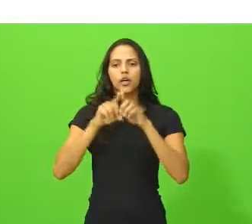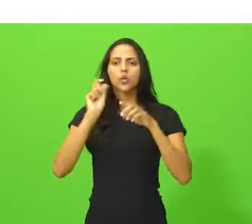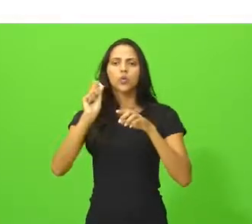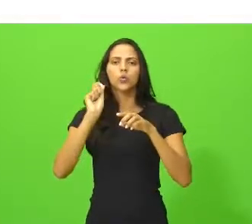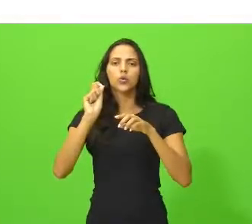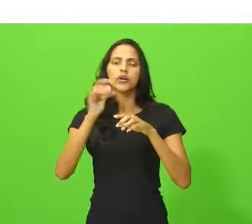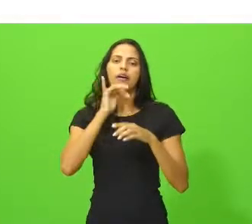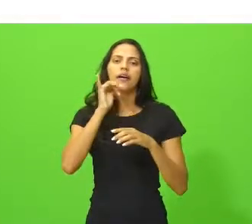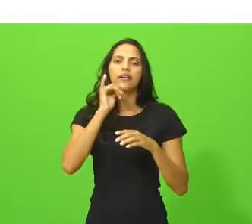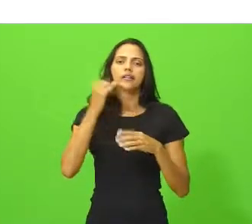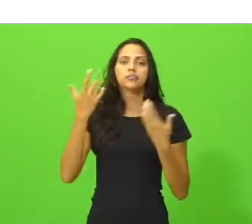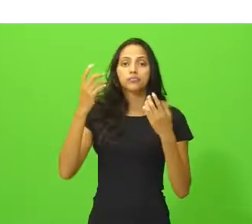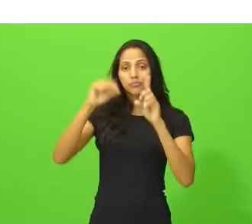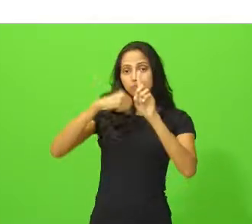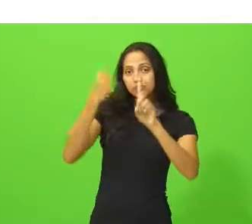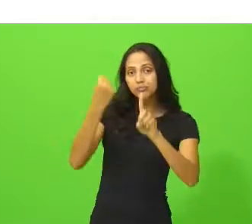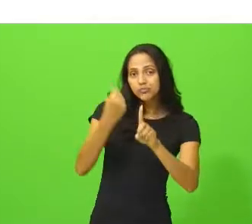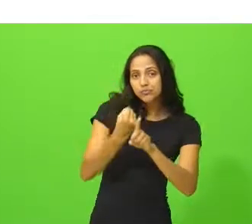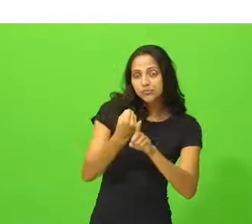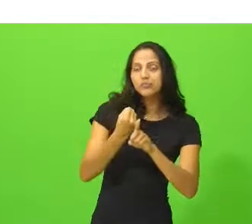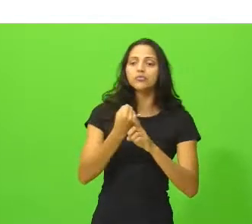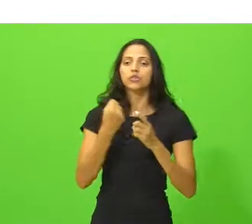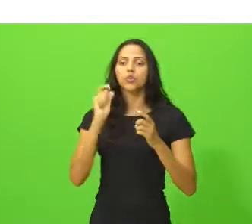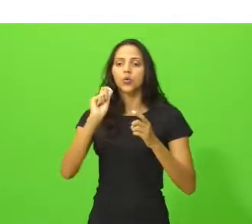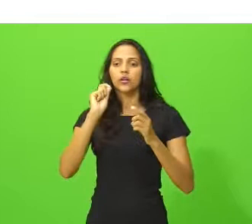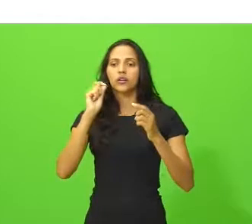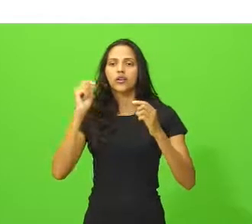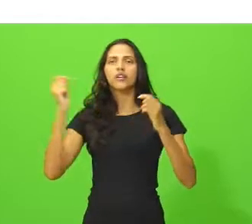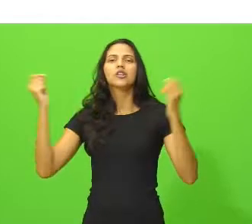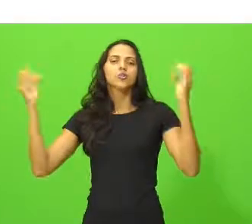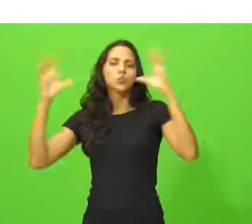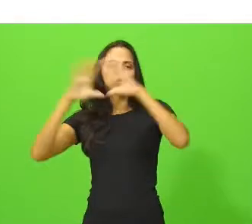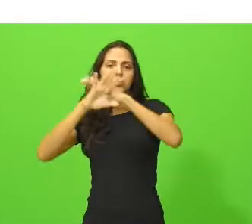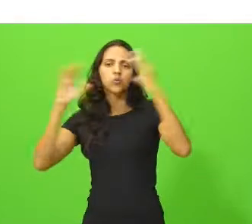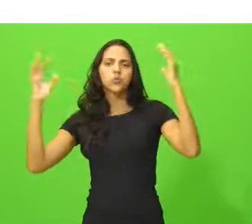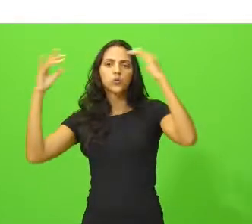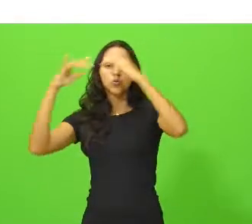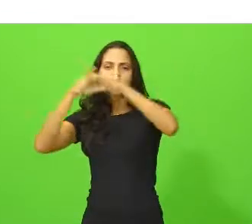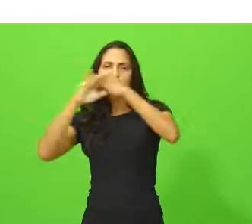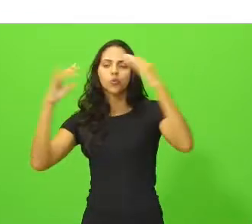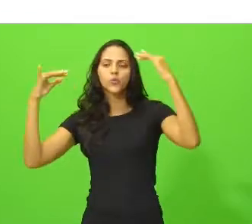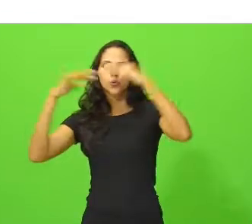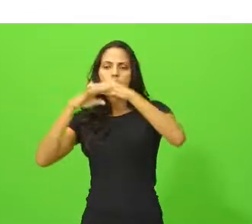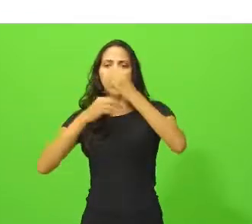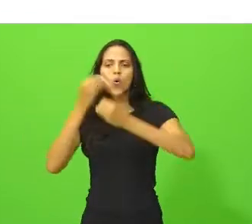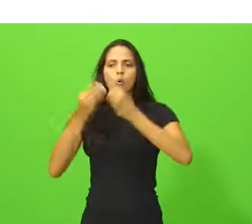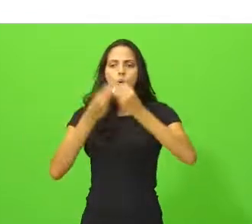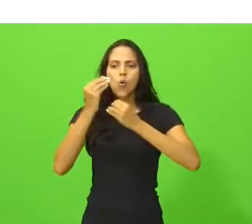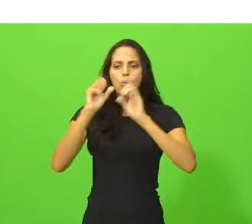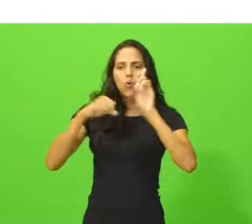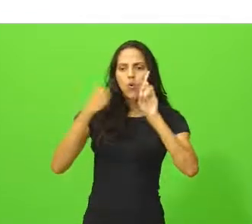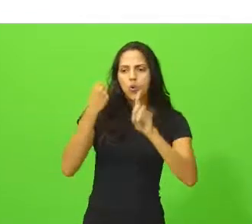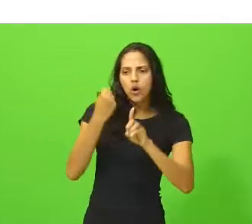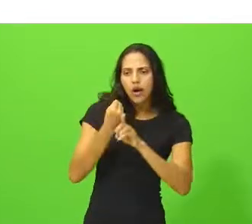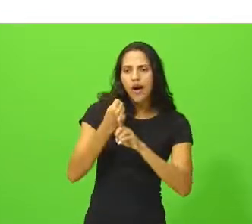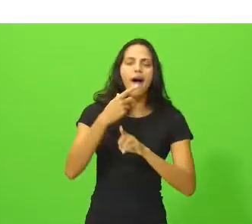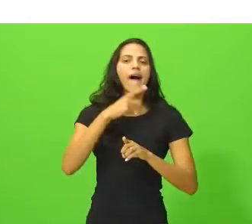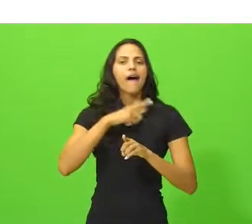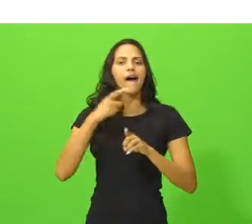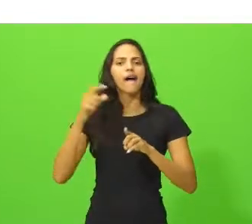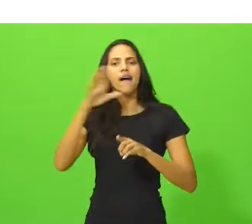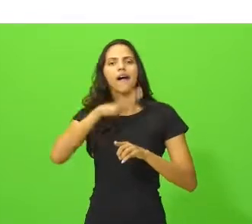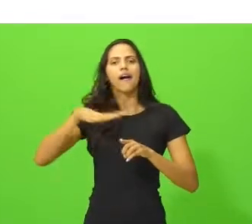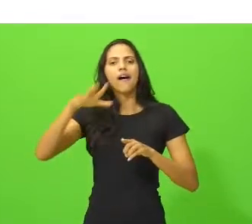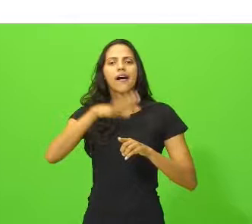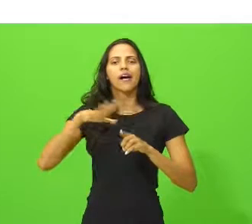interface clima-sociedade pode ser considerada, em termos de ajustamento, à extensão e aos modos como as